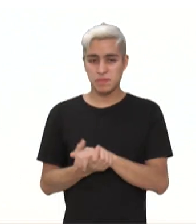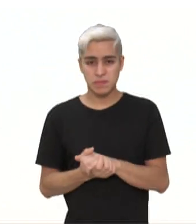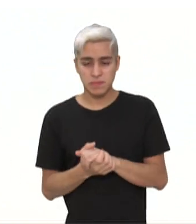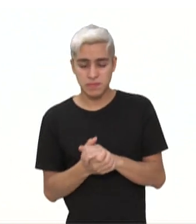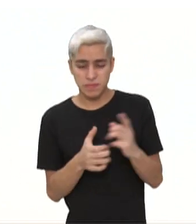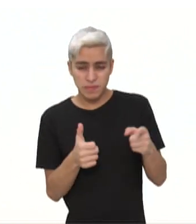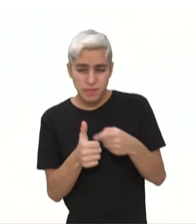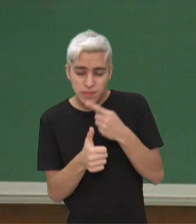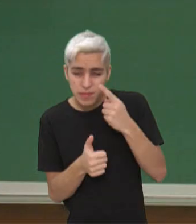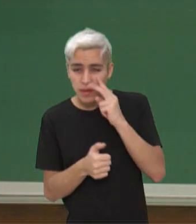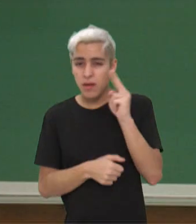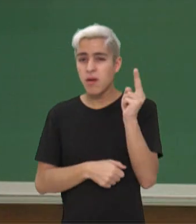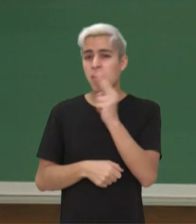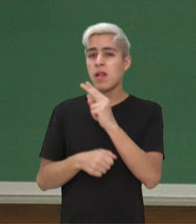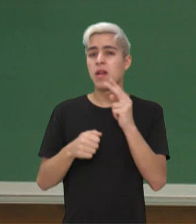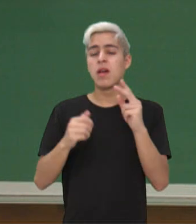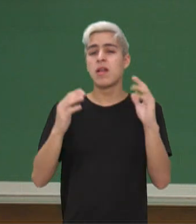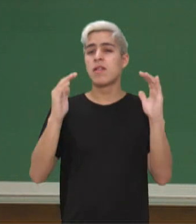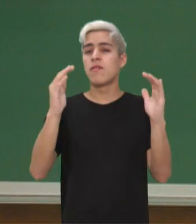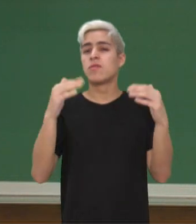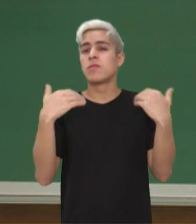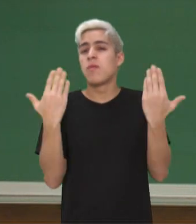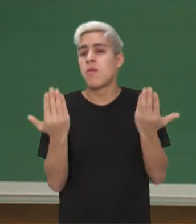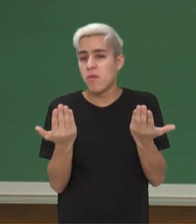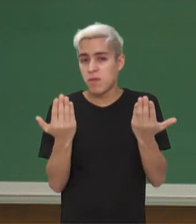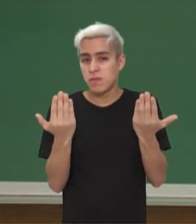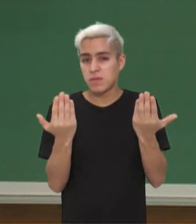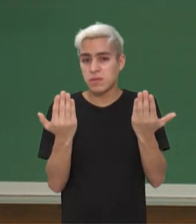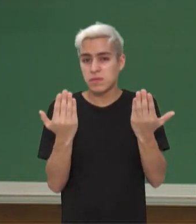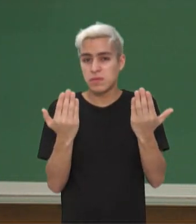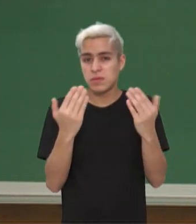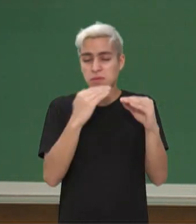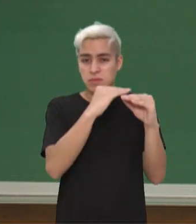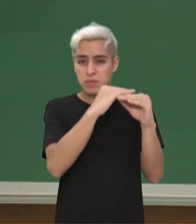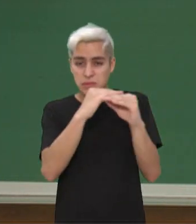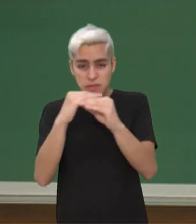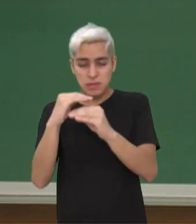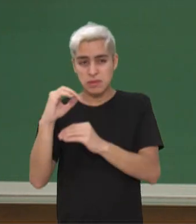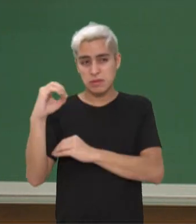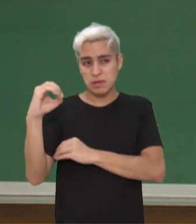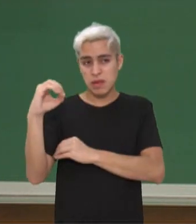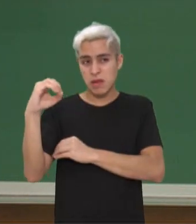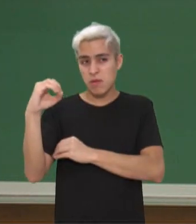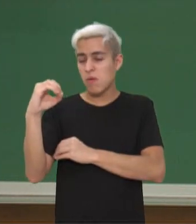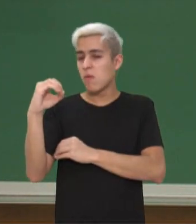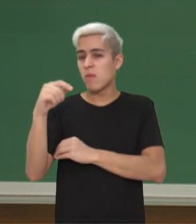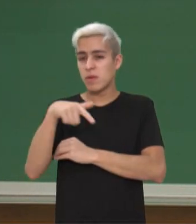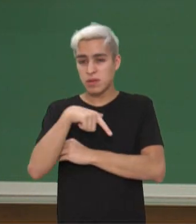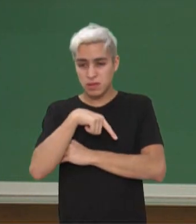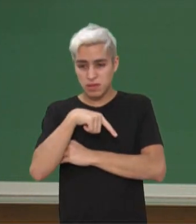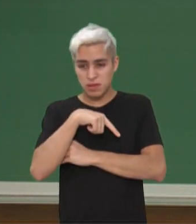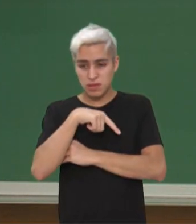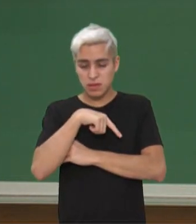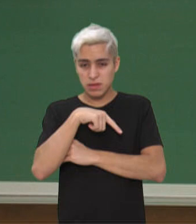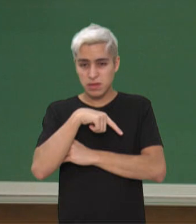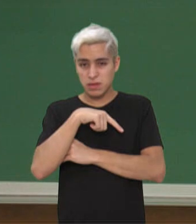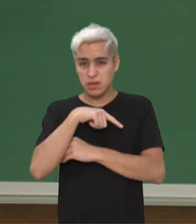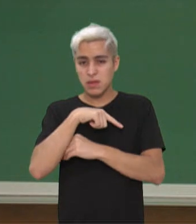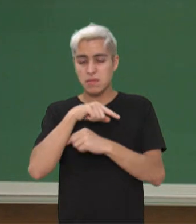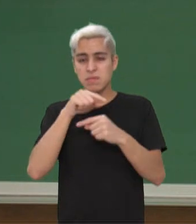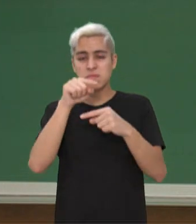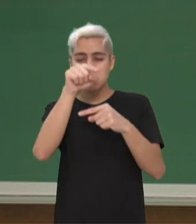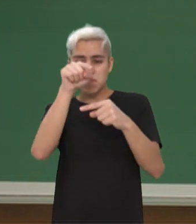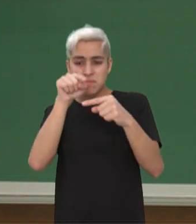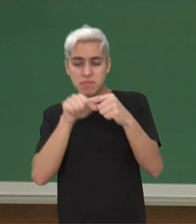Primeira coisa que a gente olha na função, igualando essa função a zero, a gente tem uma equação do segundo